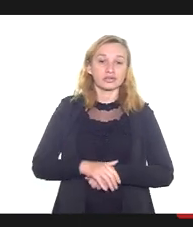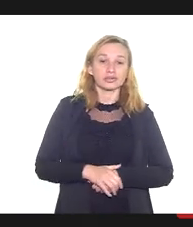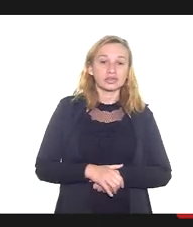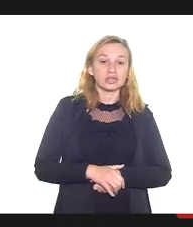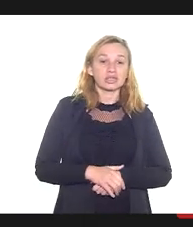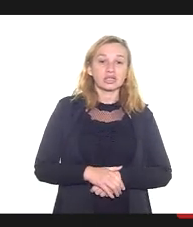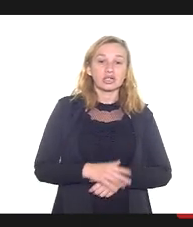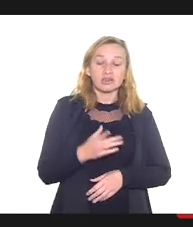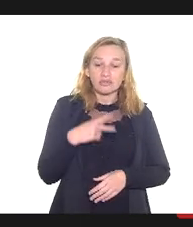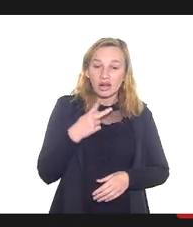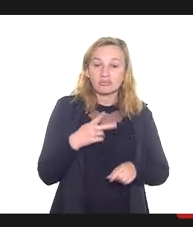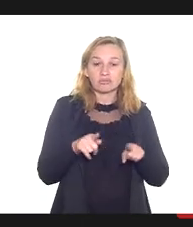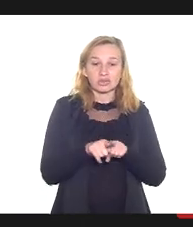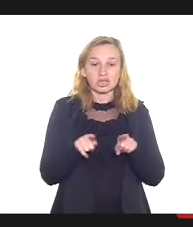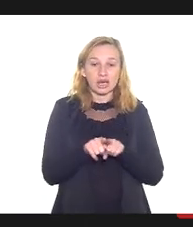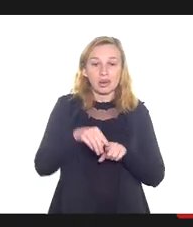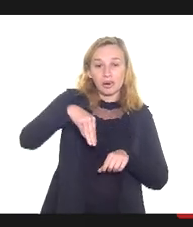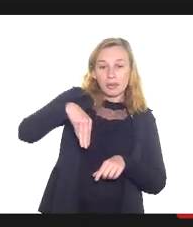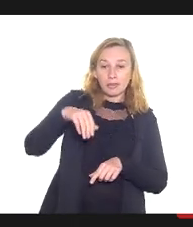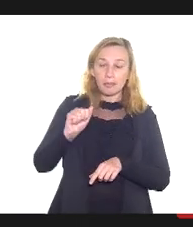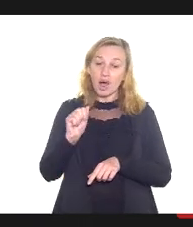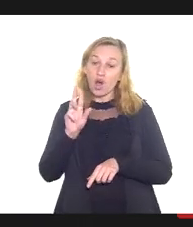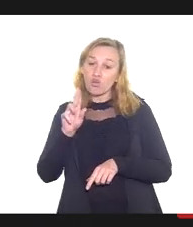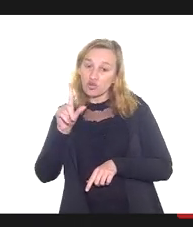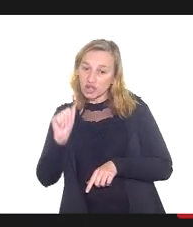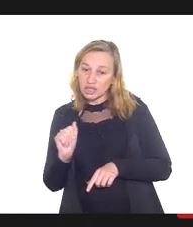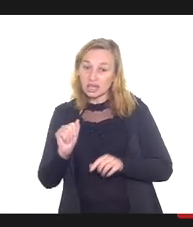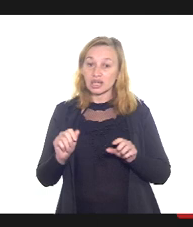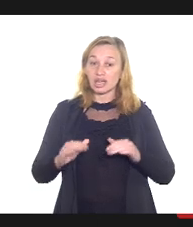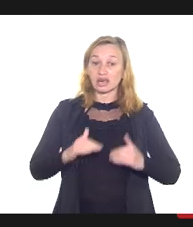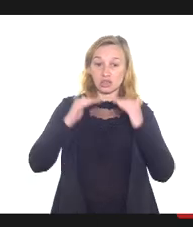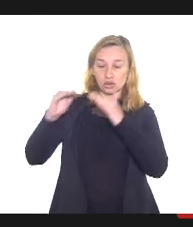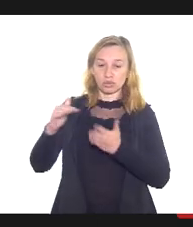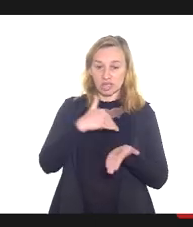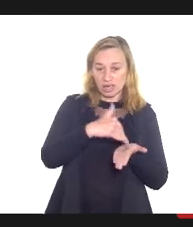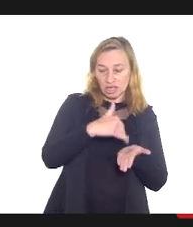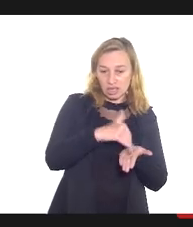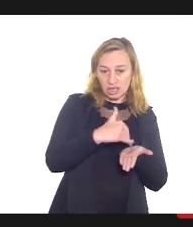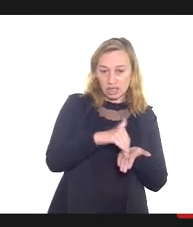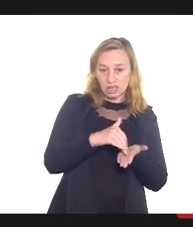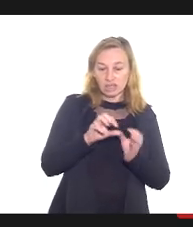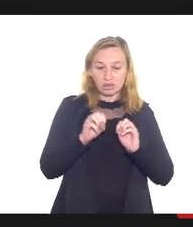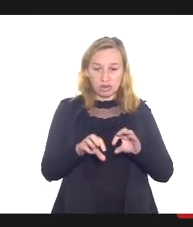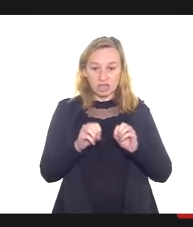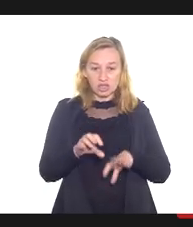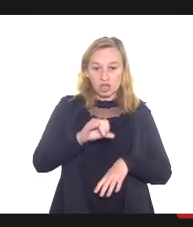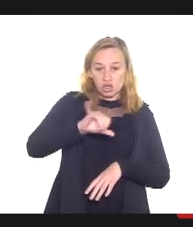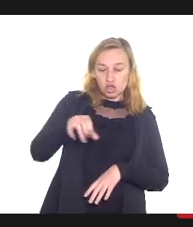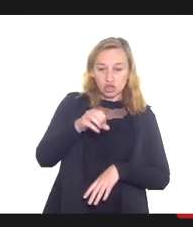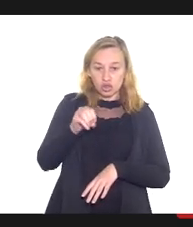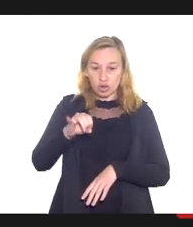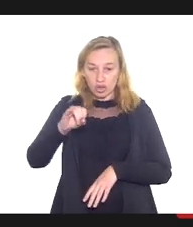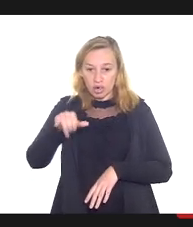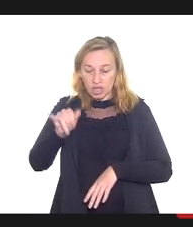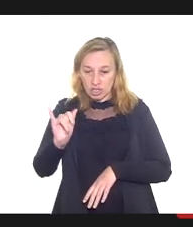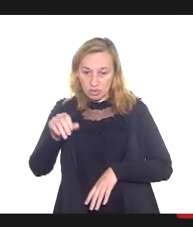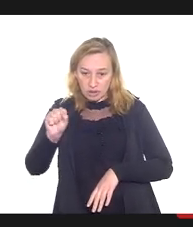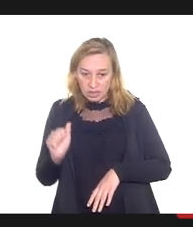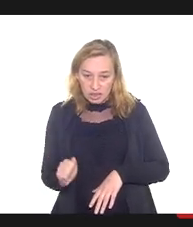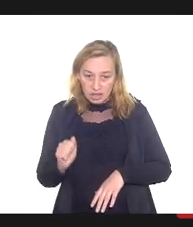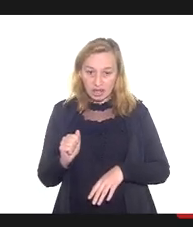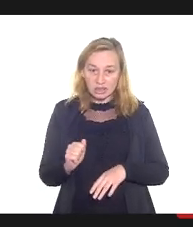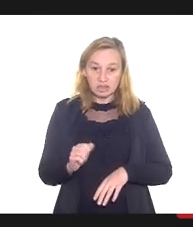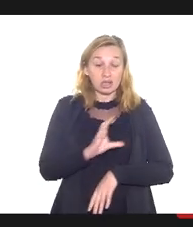quero cumprimentar também a Malvina e a subsecretária de Educação, a Joilza, que é minha conterrânea do município de